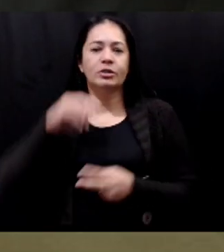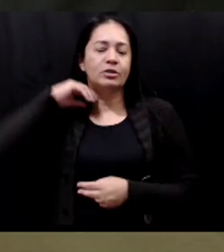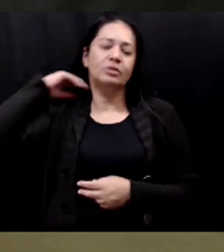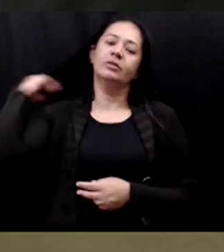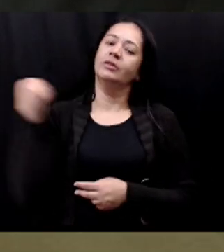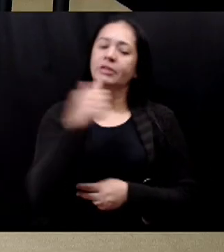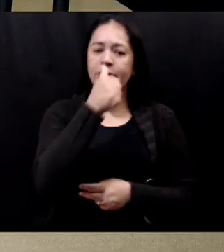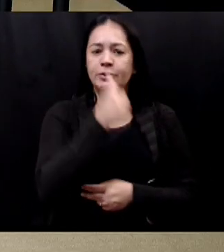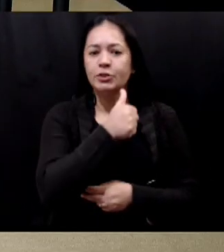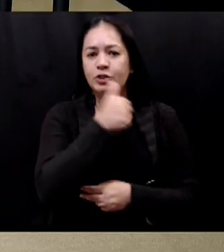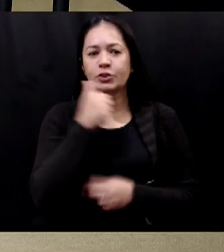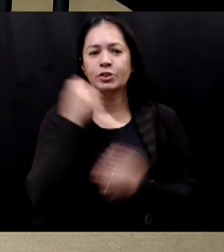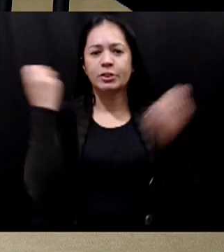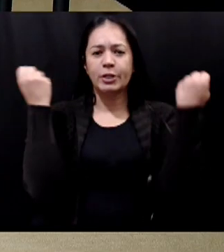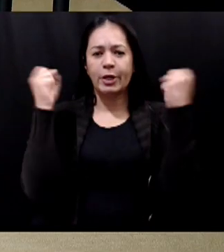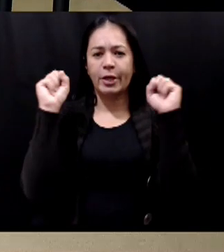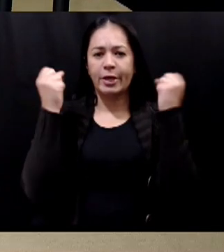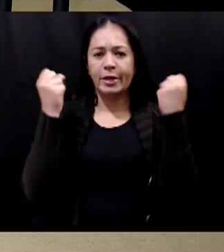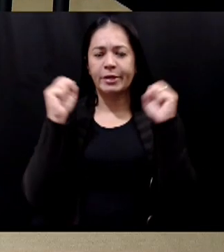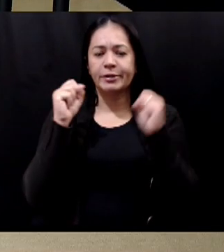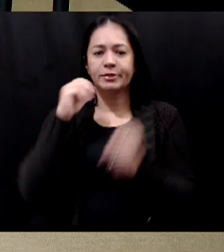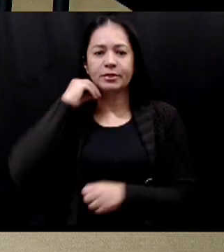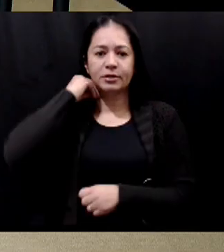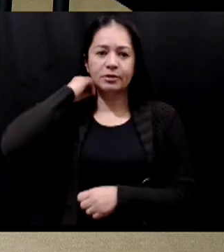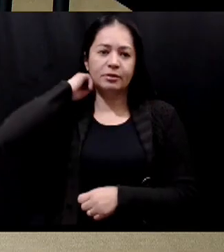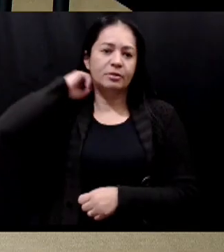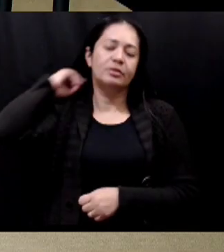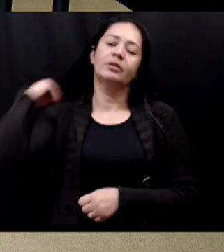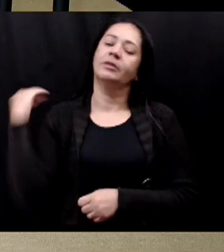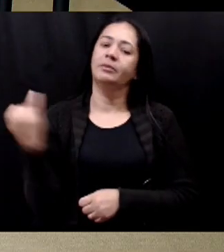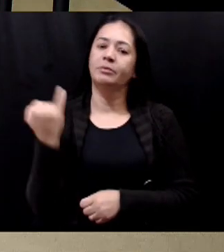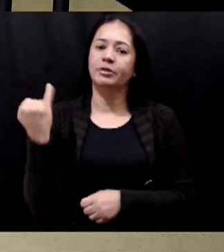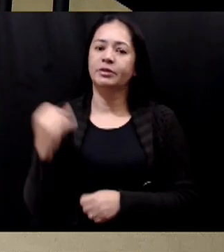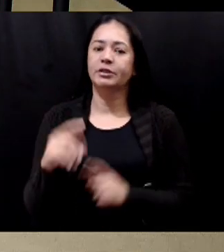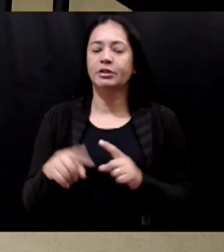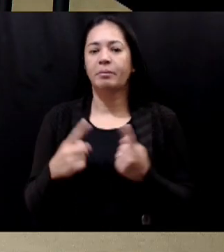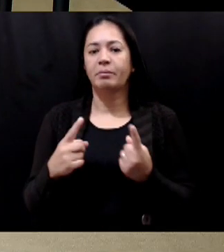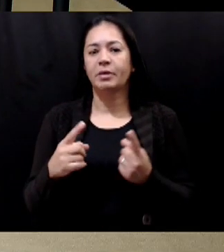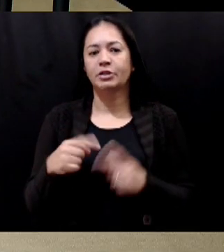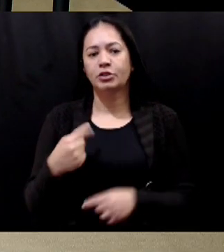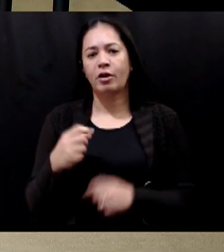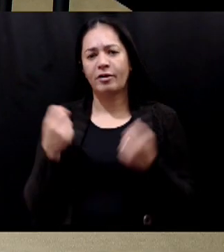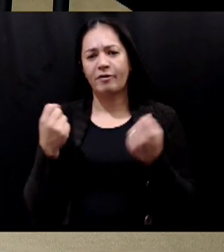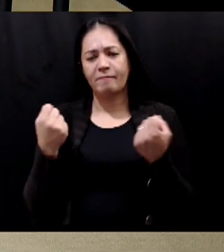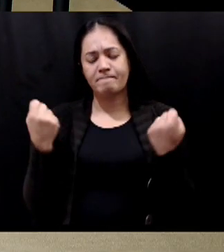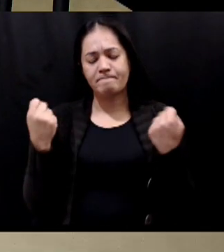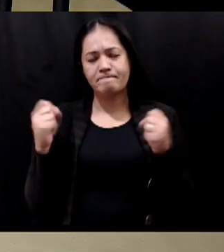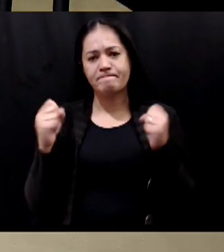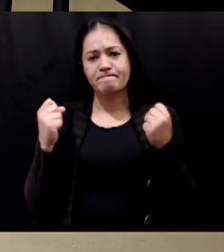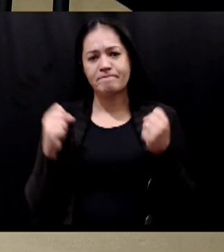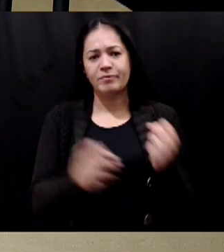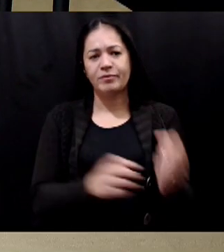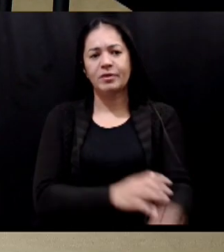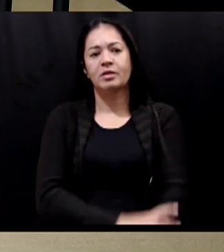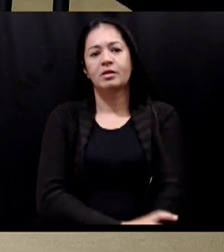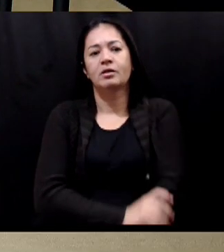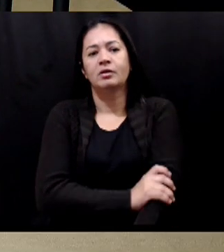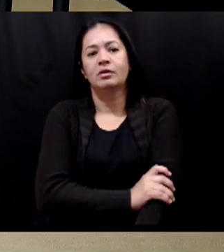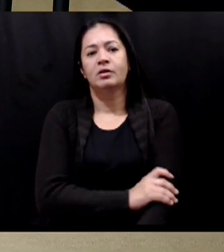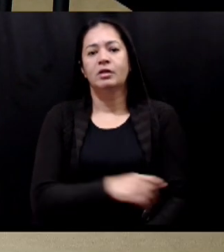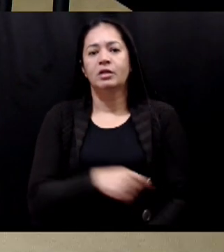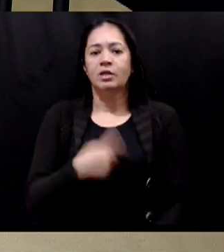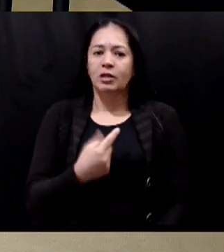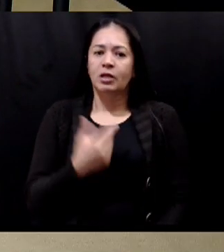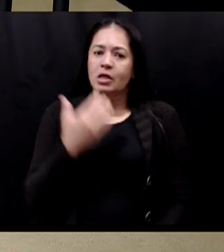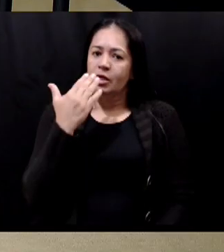exercício físico, né, que é primordial. Agora, quando a gente faz o exercício físico, a gente está com uma alimentação,